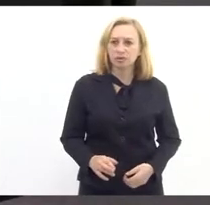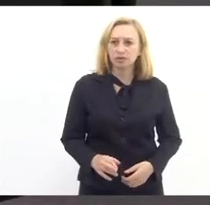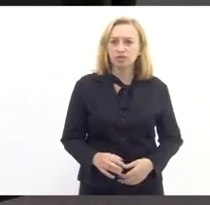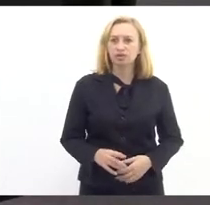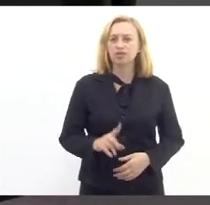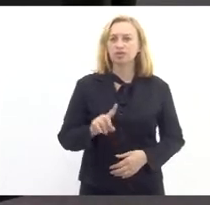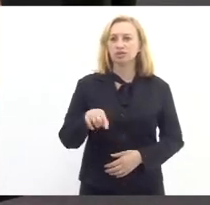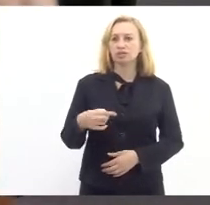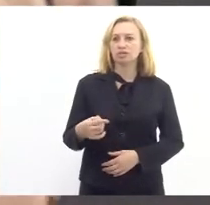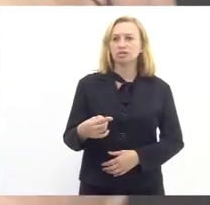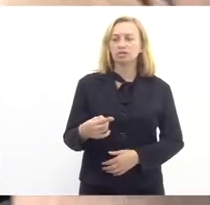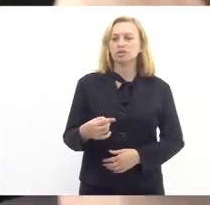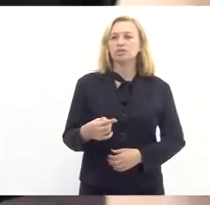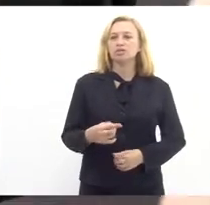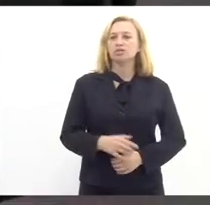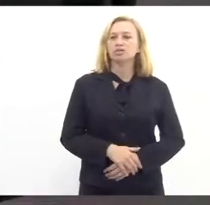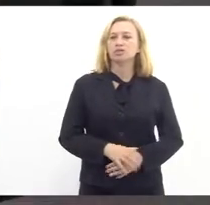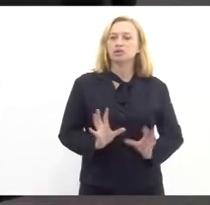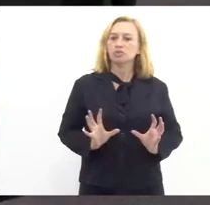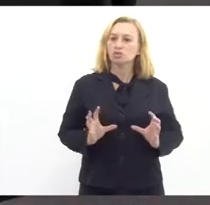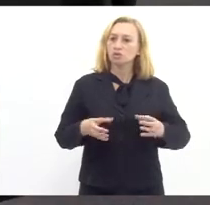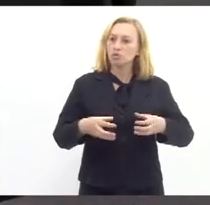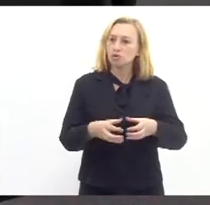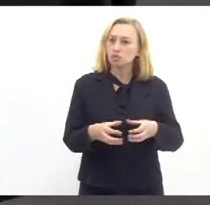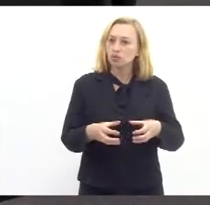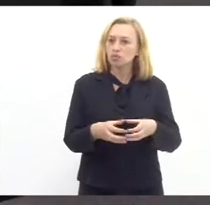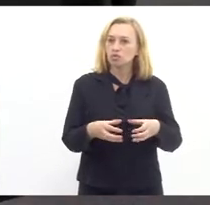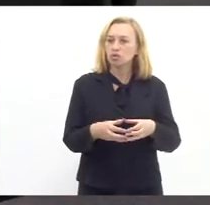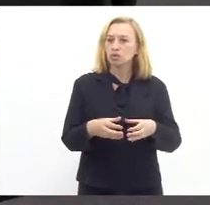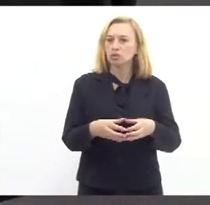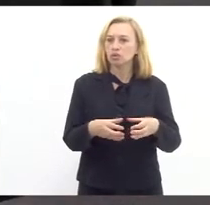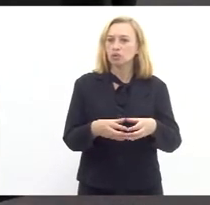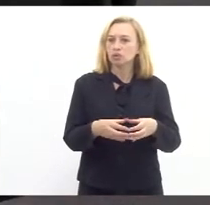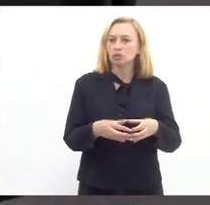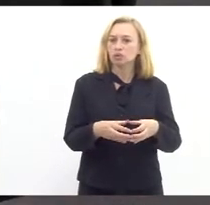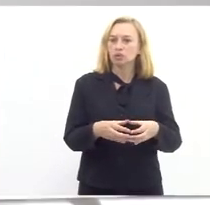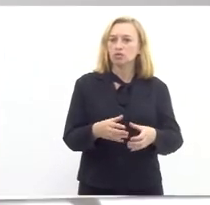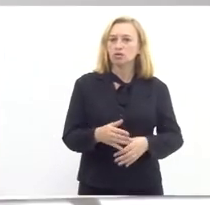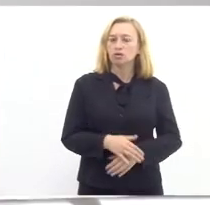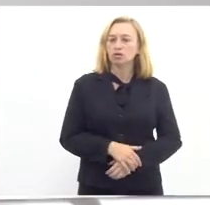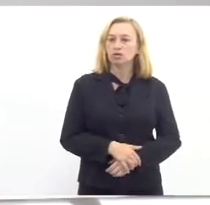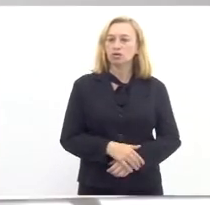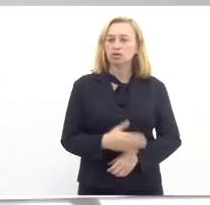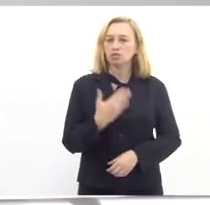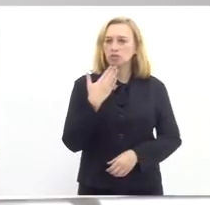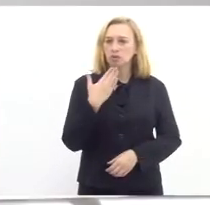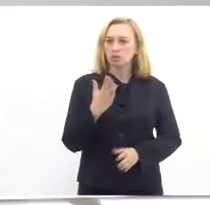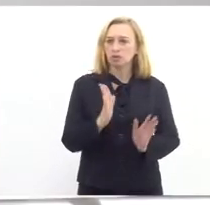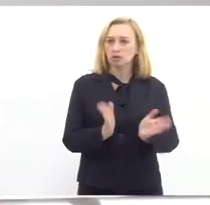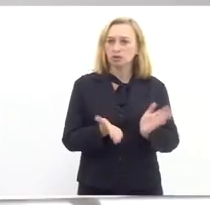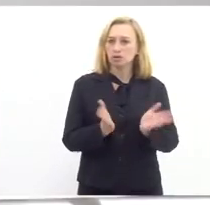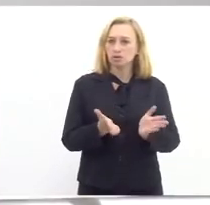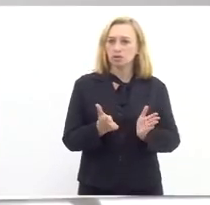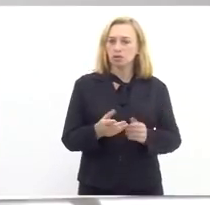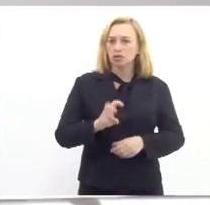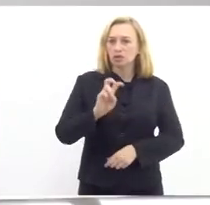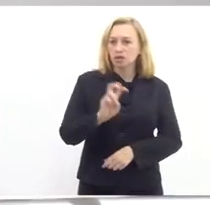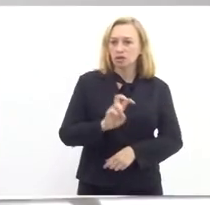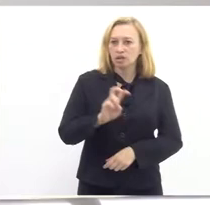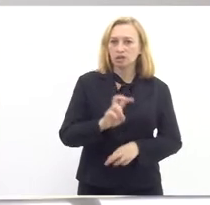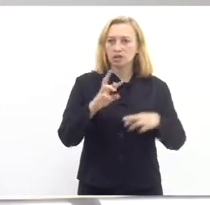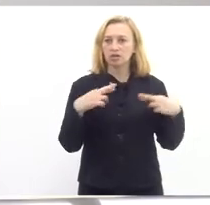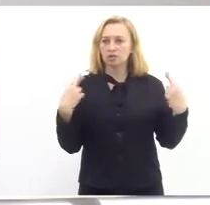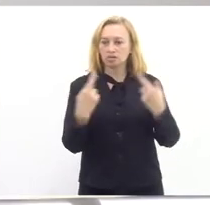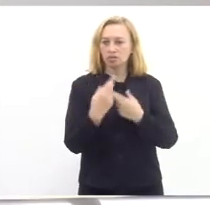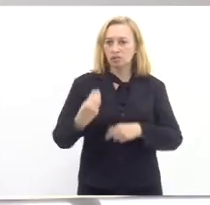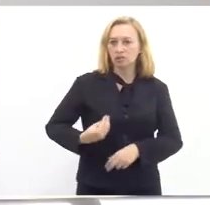Inquérito, em conjunto, solicitando que hoje, na oitiva, hoje é a quinta reunião, estariam presentes